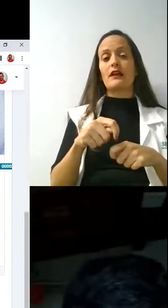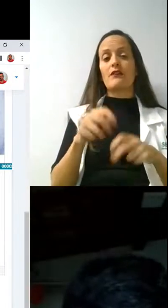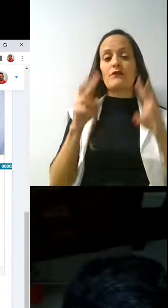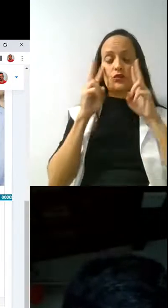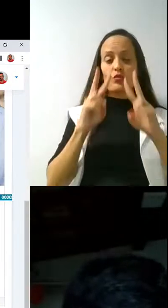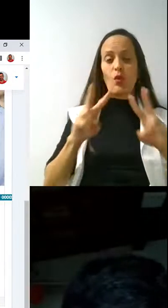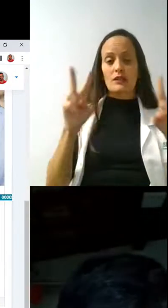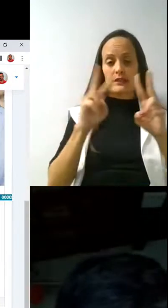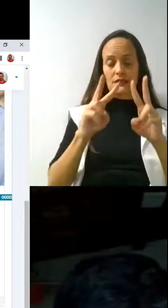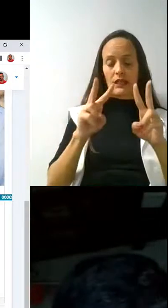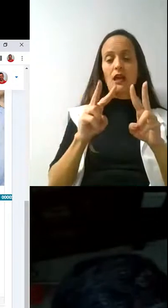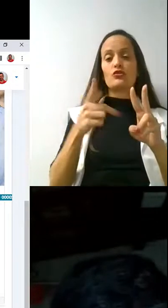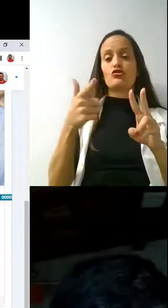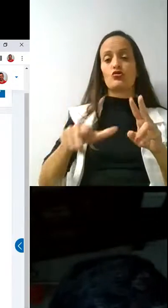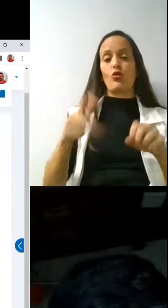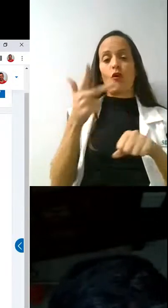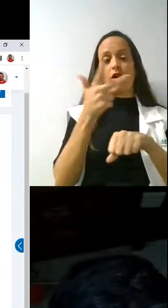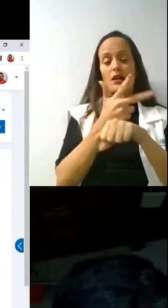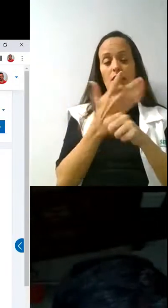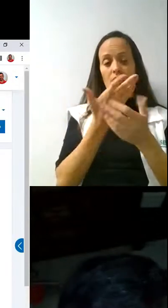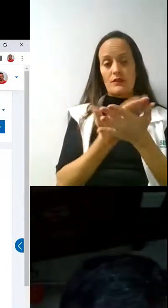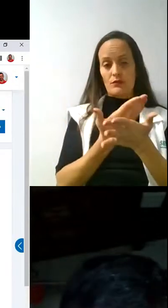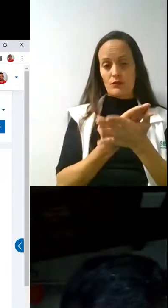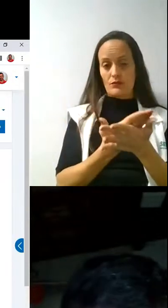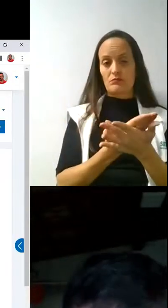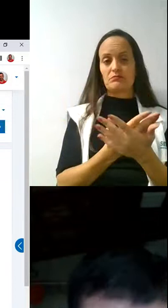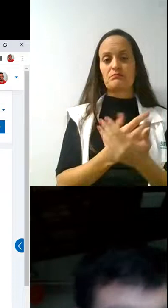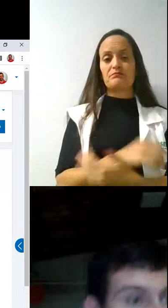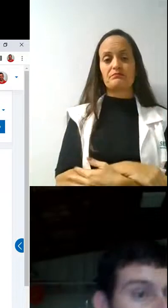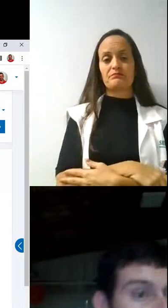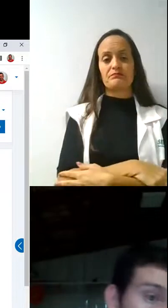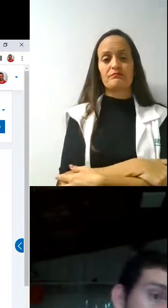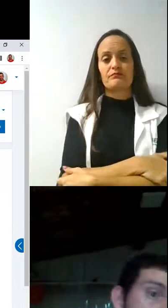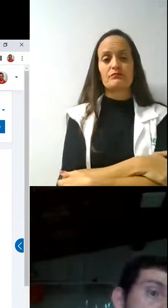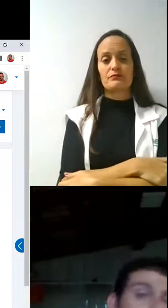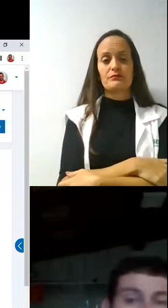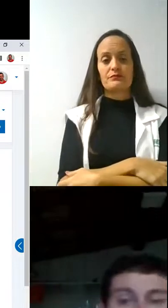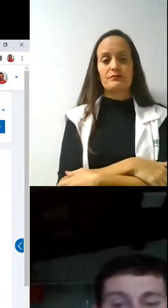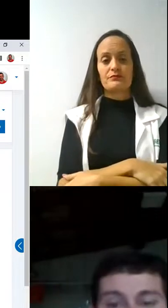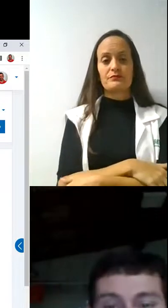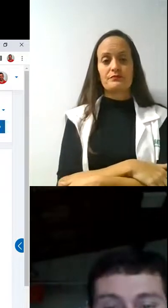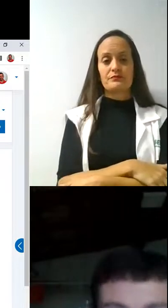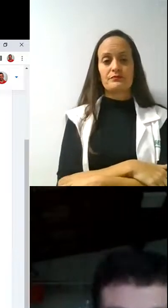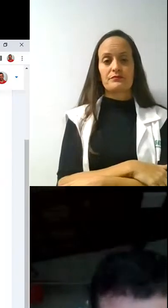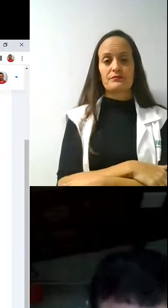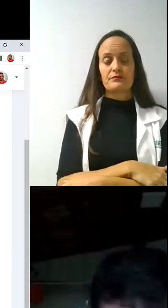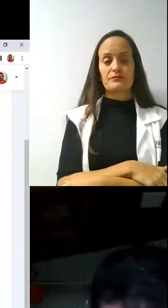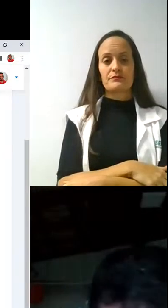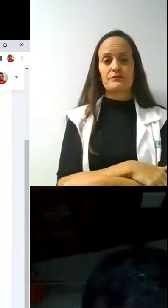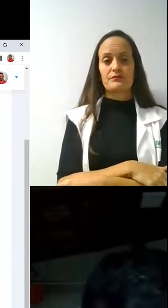12, a 10, é essa aqui. Então, para quem...